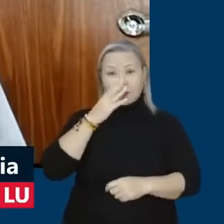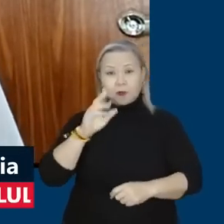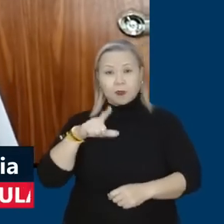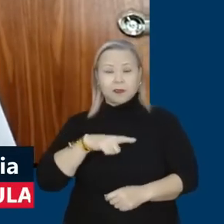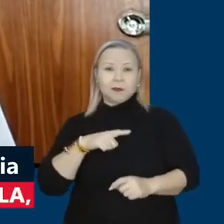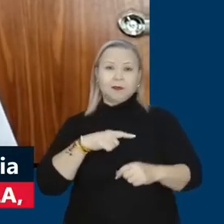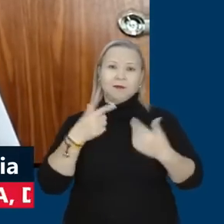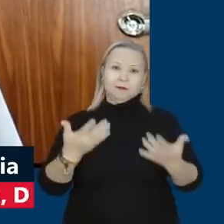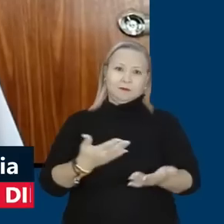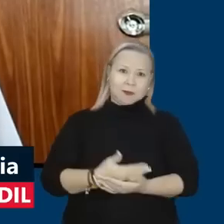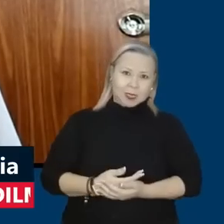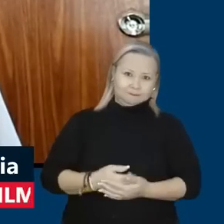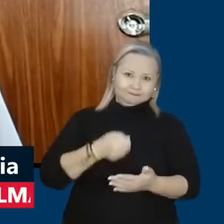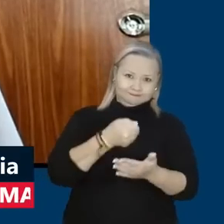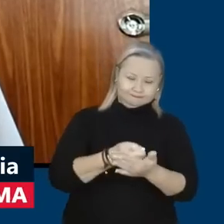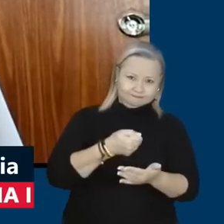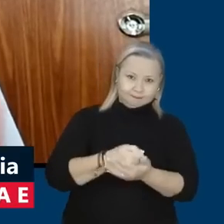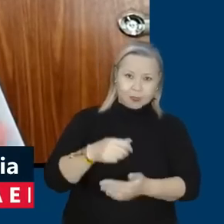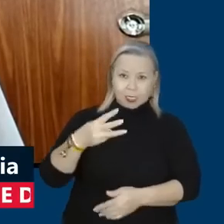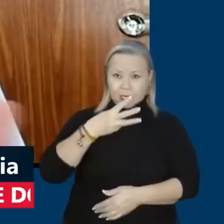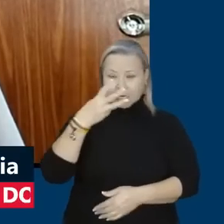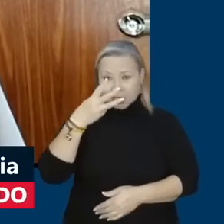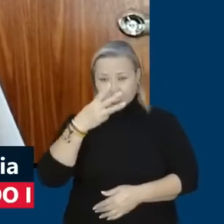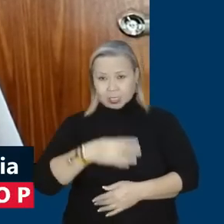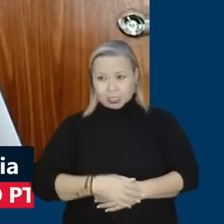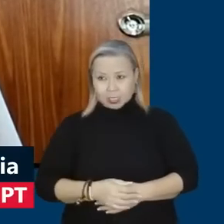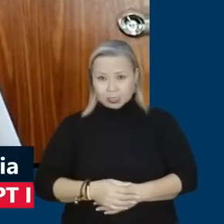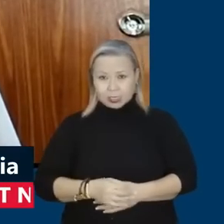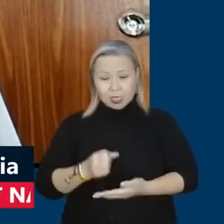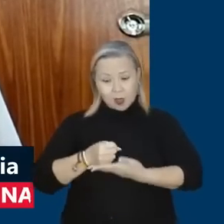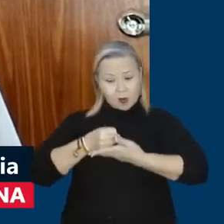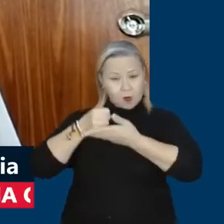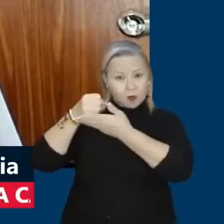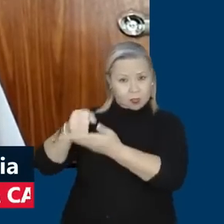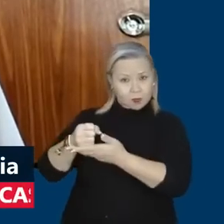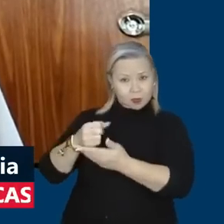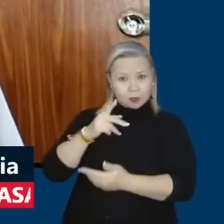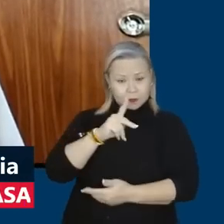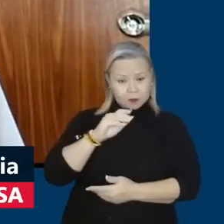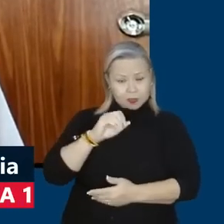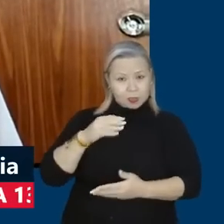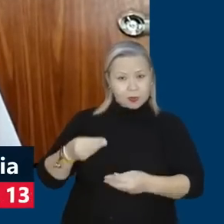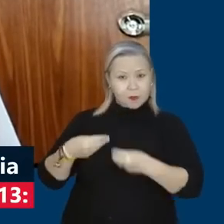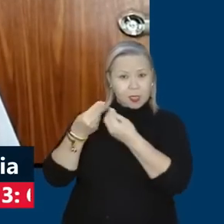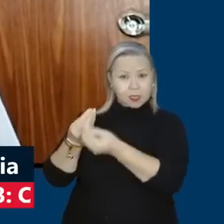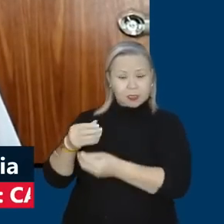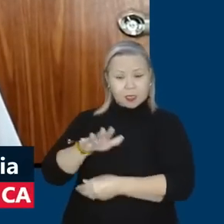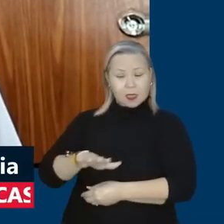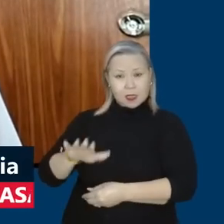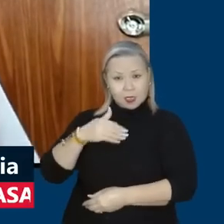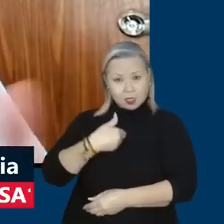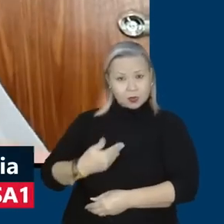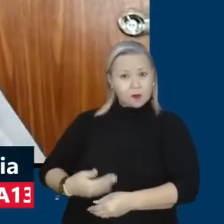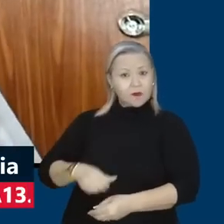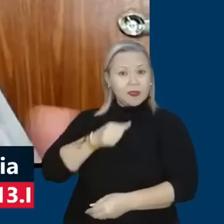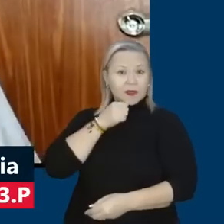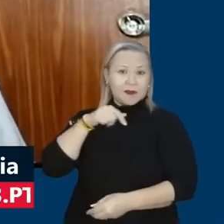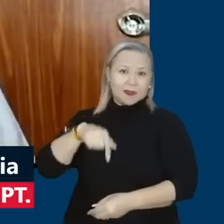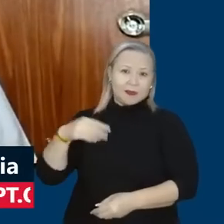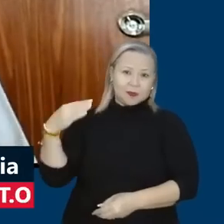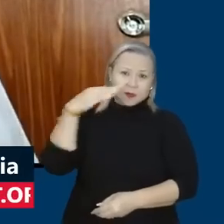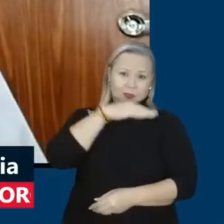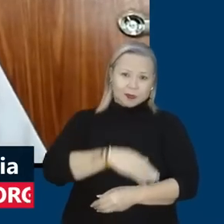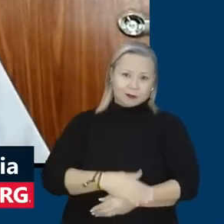dela. E terceiro, a contribuição que essa PEC dá a este governo ainda, que destruiu o